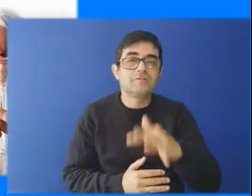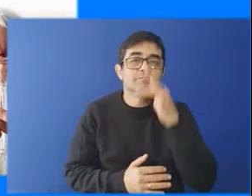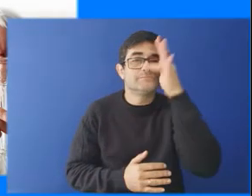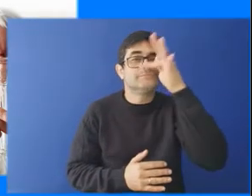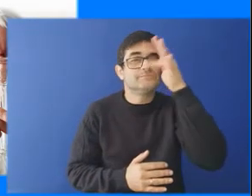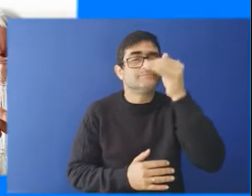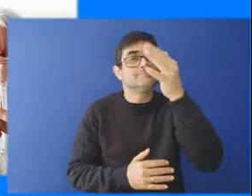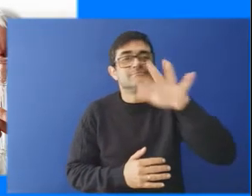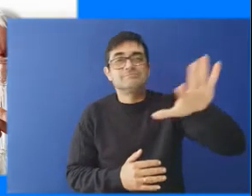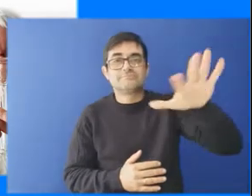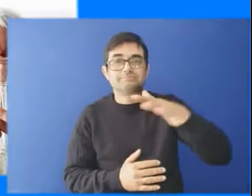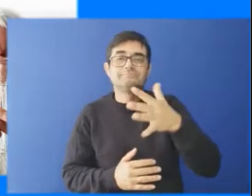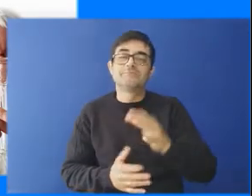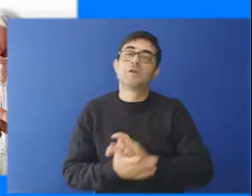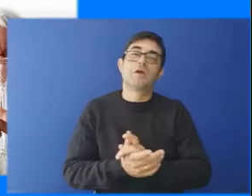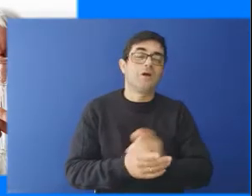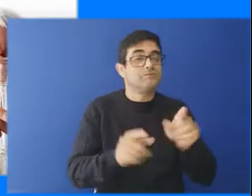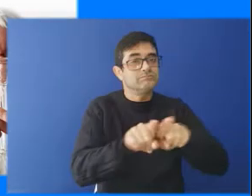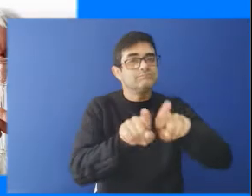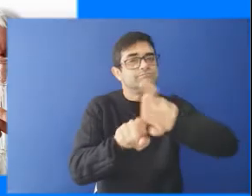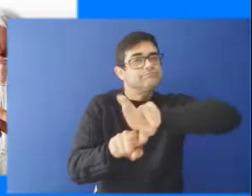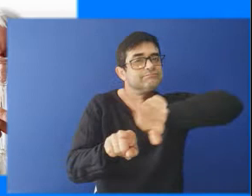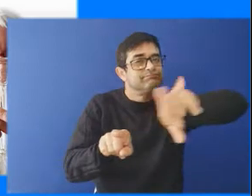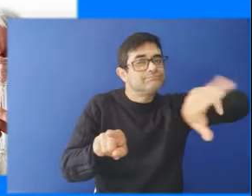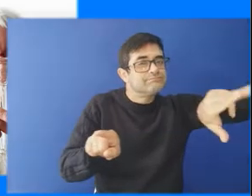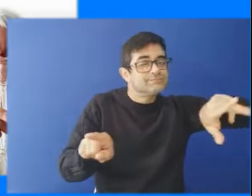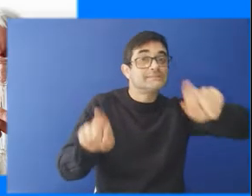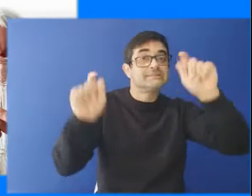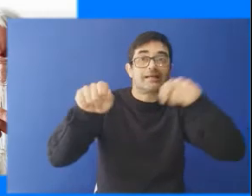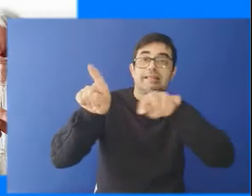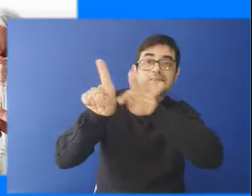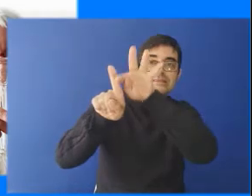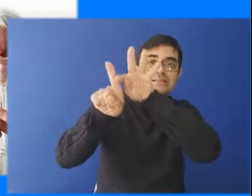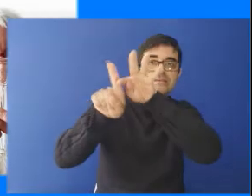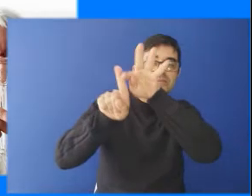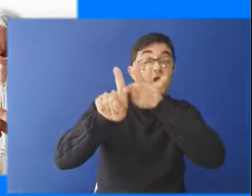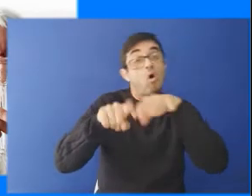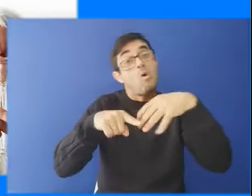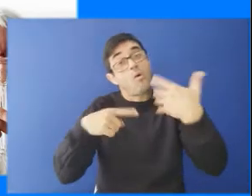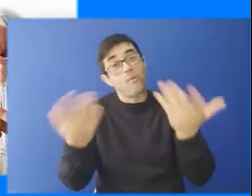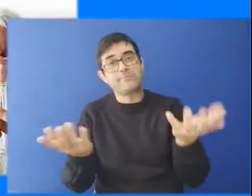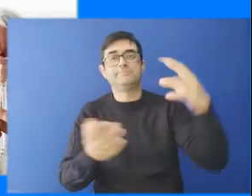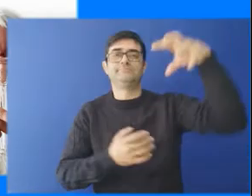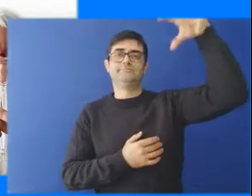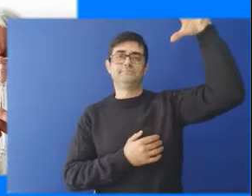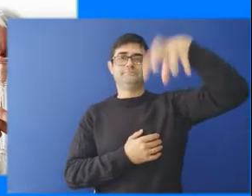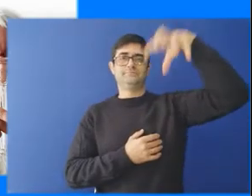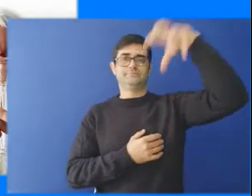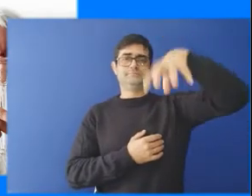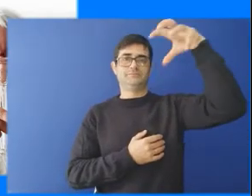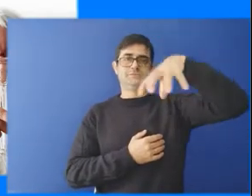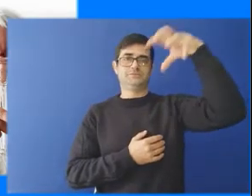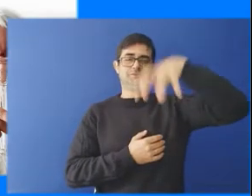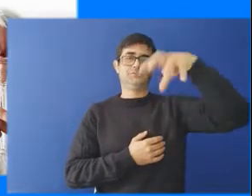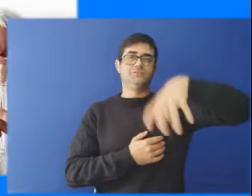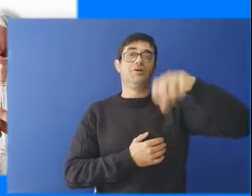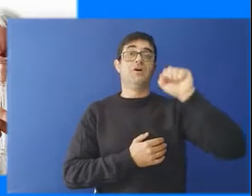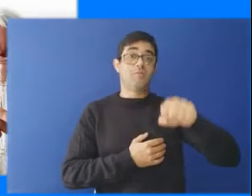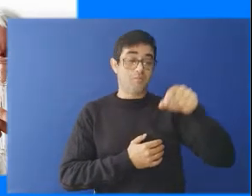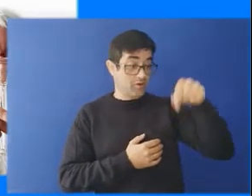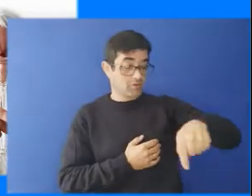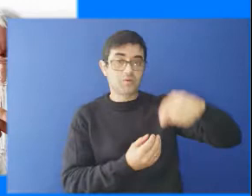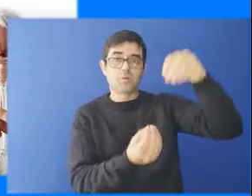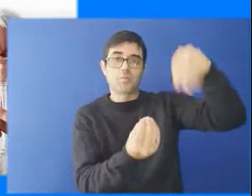outono, onde a gente tem dias que às vezes varia muito essa temperatura, ou a quantidade de